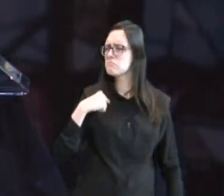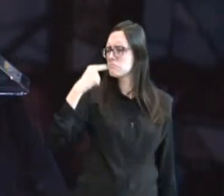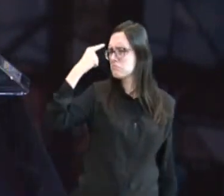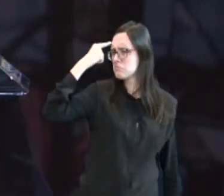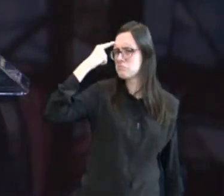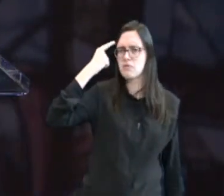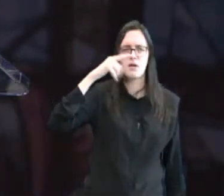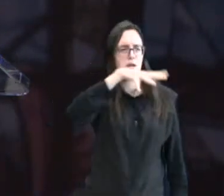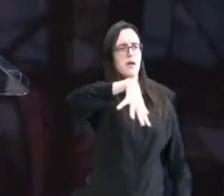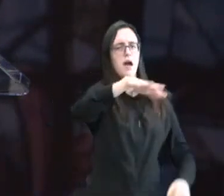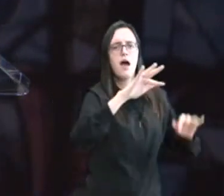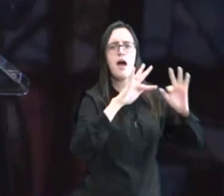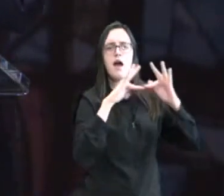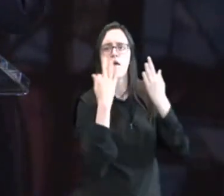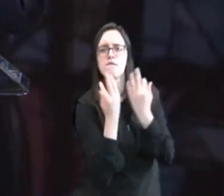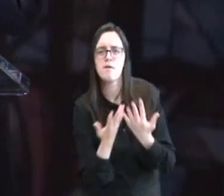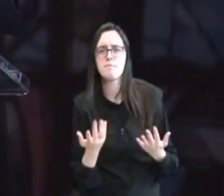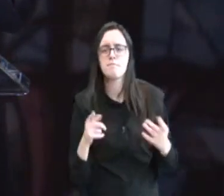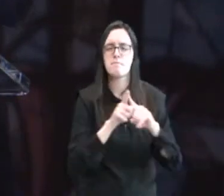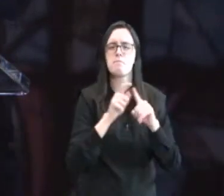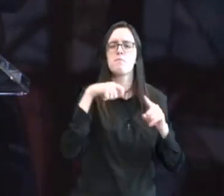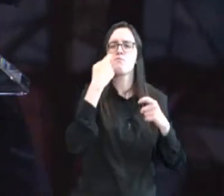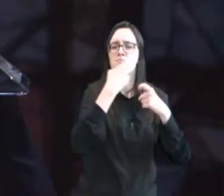de família e sexo,